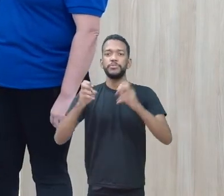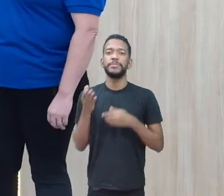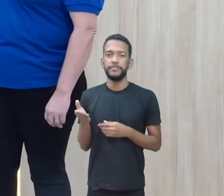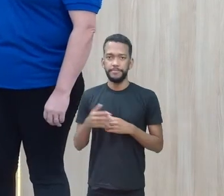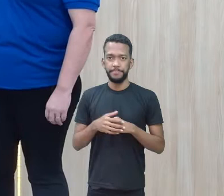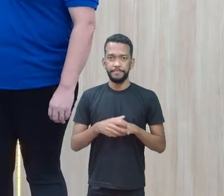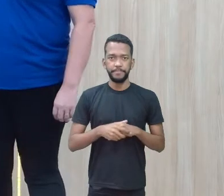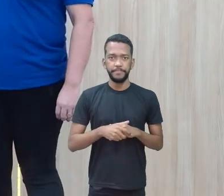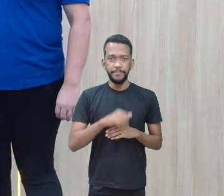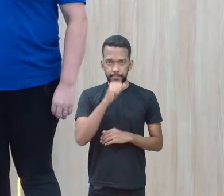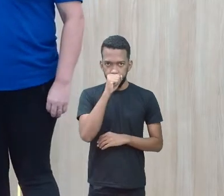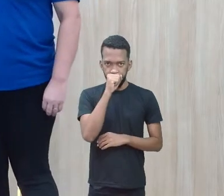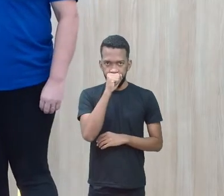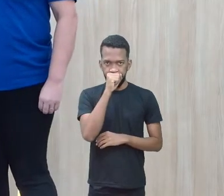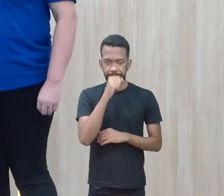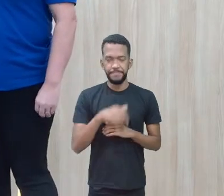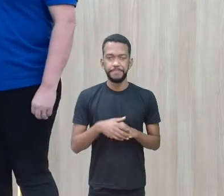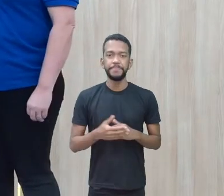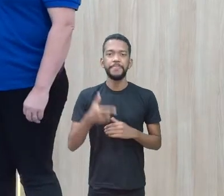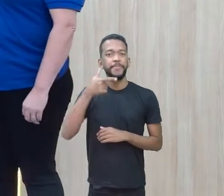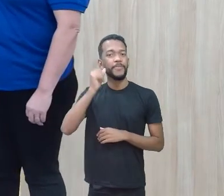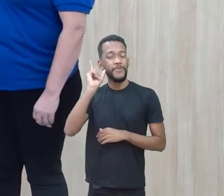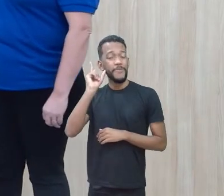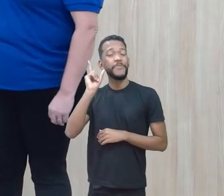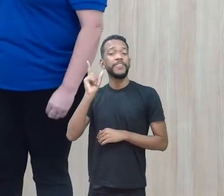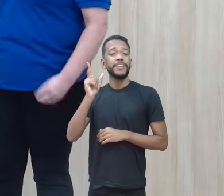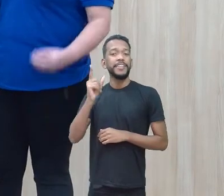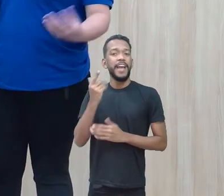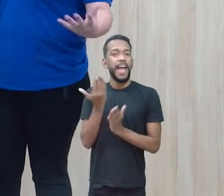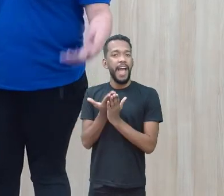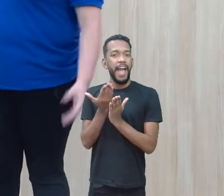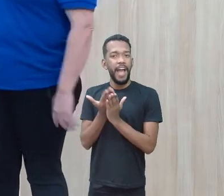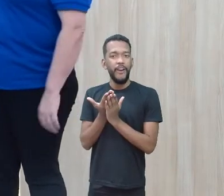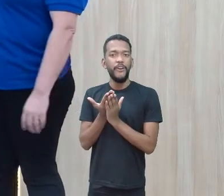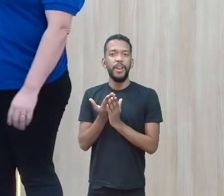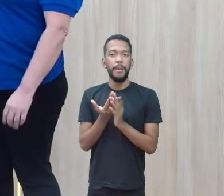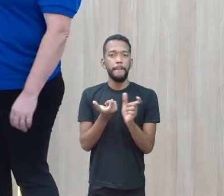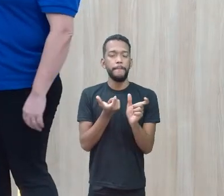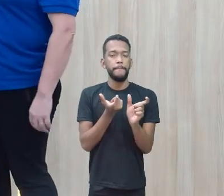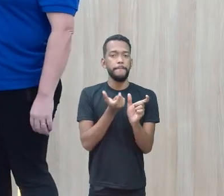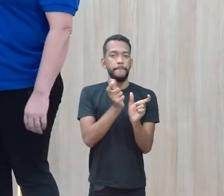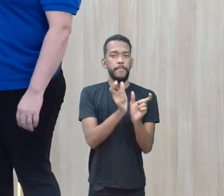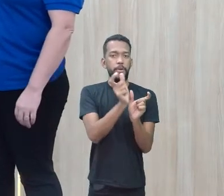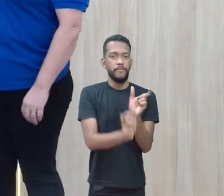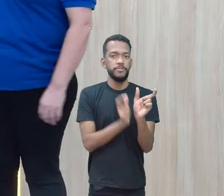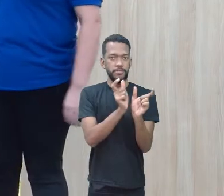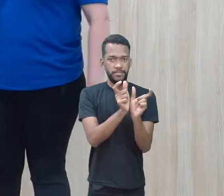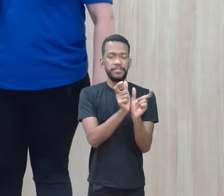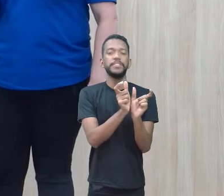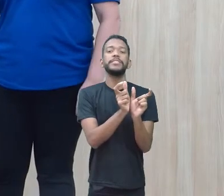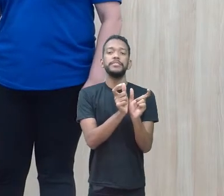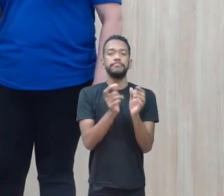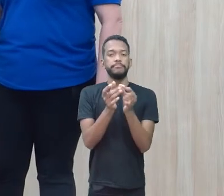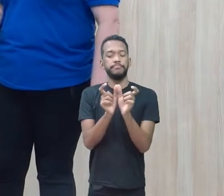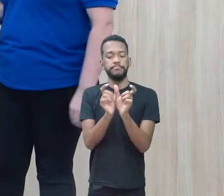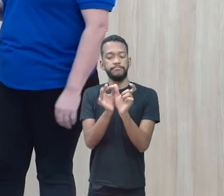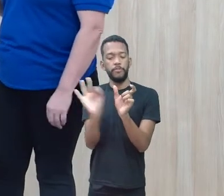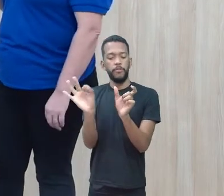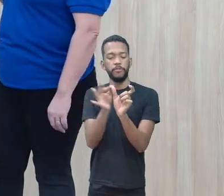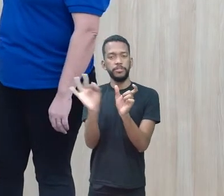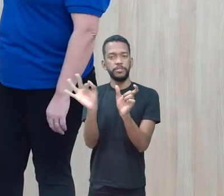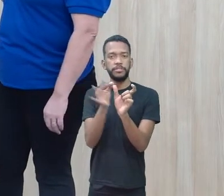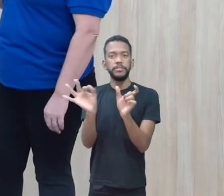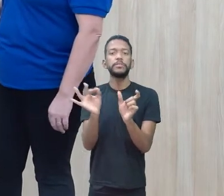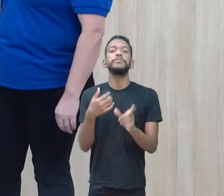Ontem, a aula de morfossintaxe iniciou com os sinais de pontuação. E eu falei para